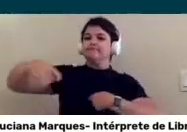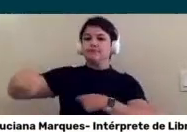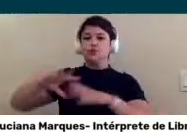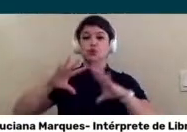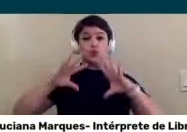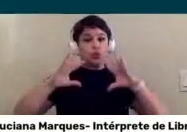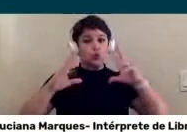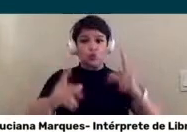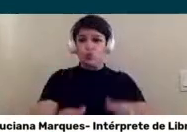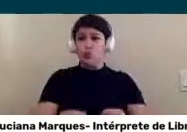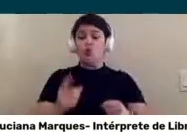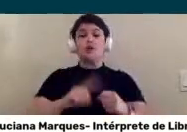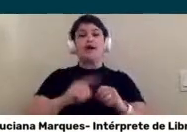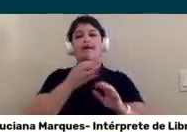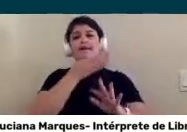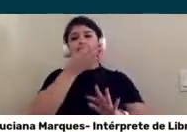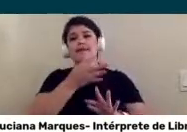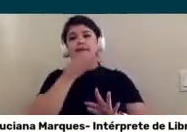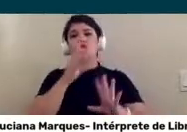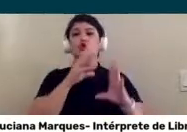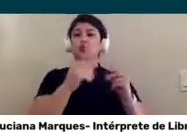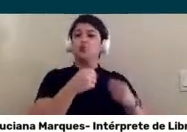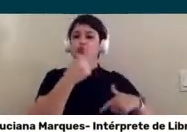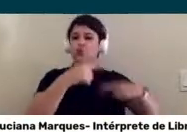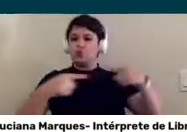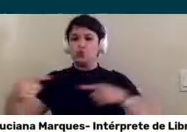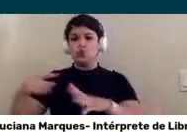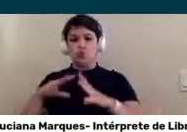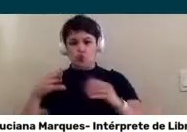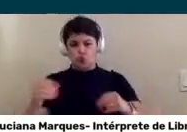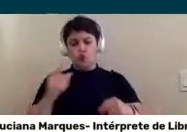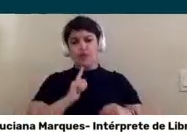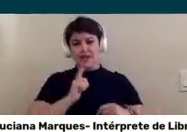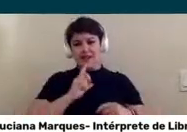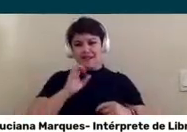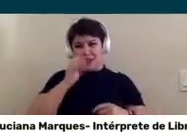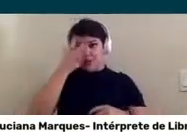toda crítica e construtiva que houver.